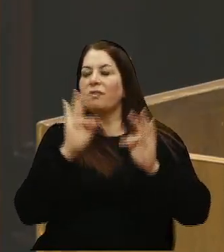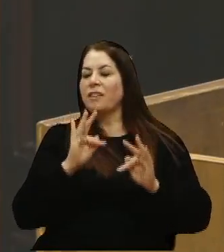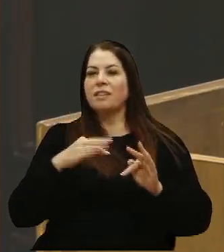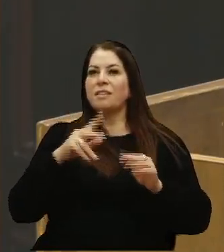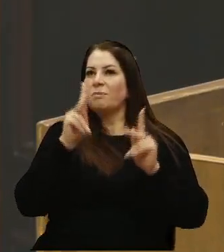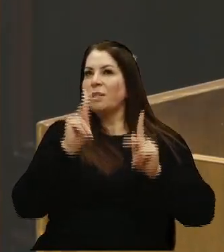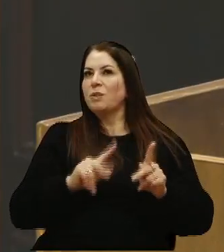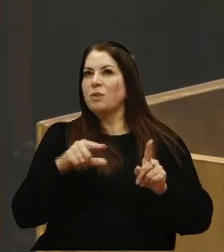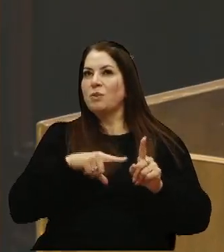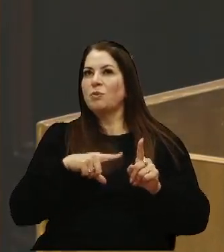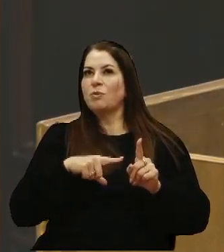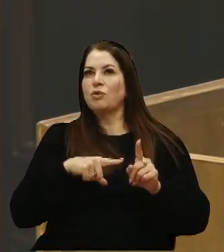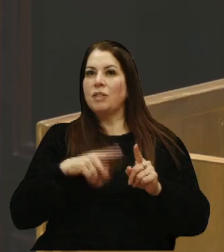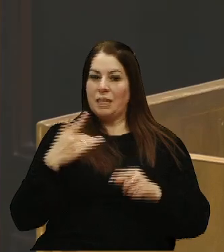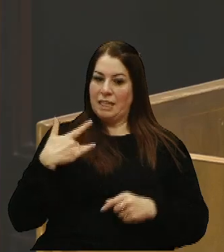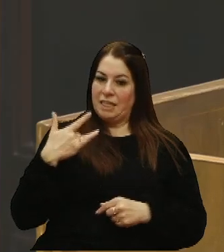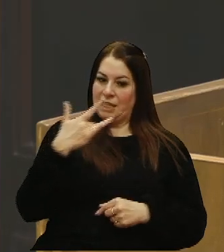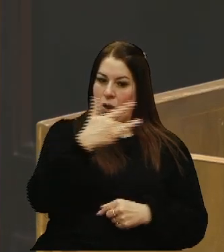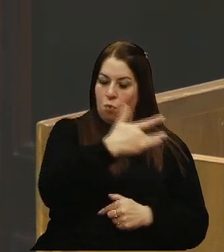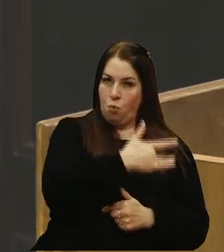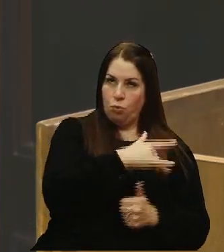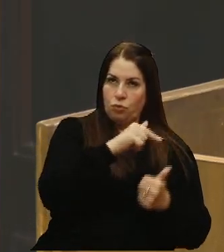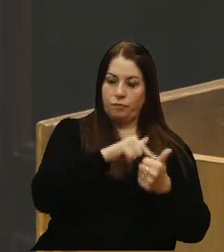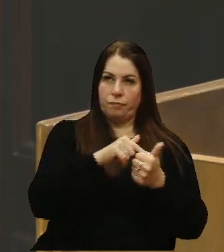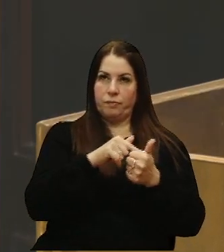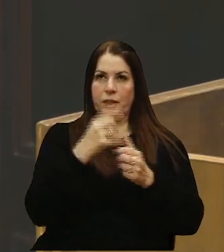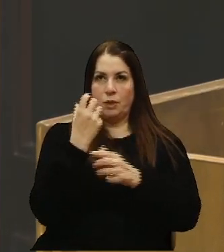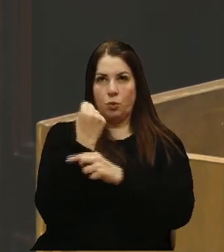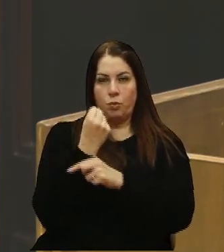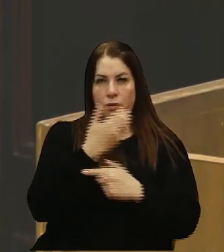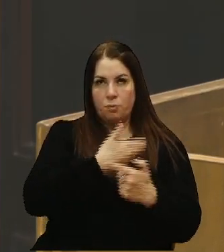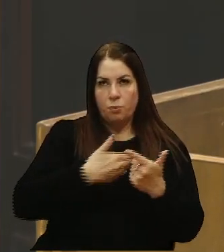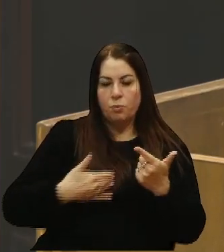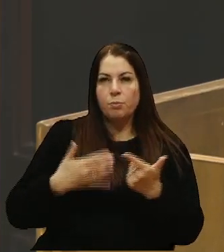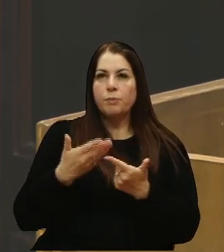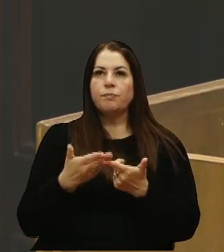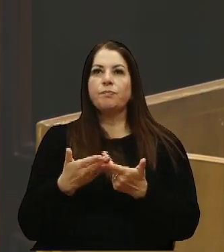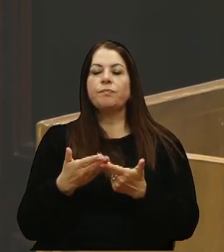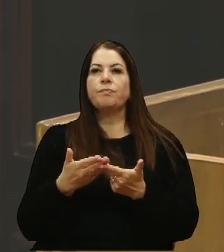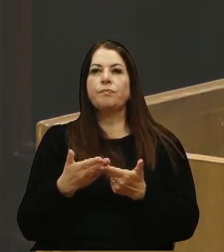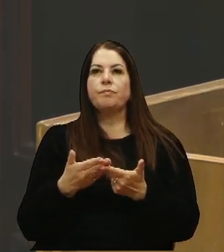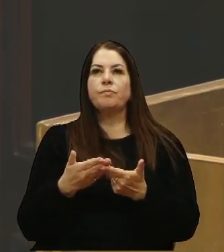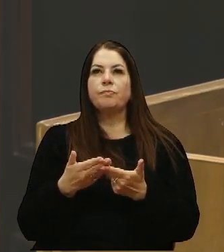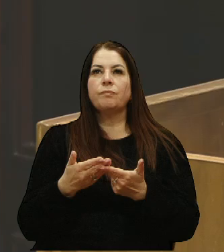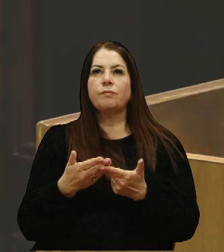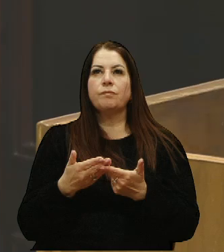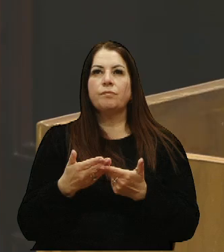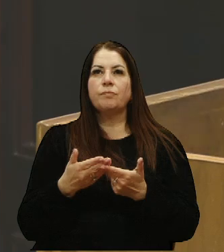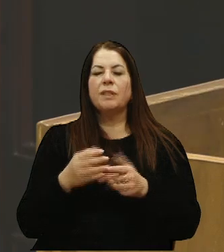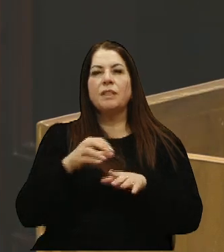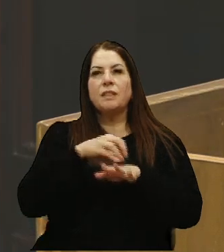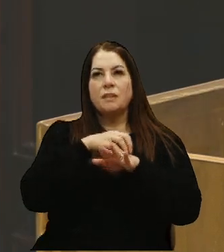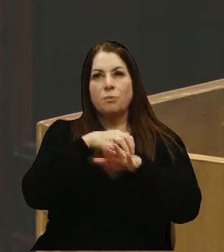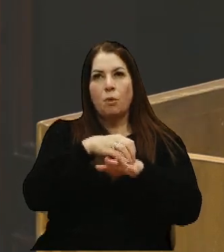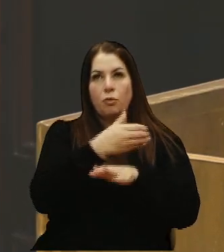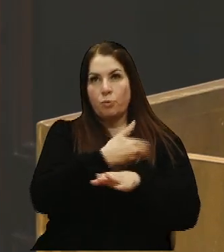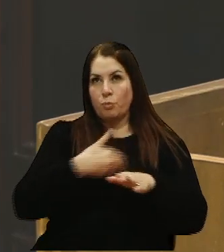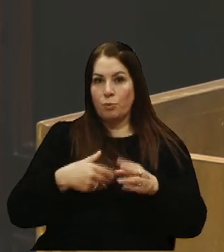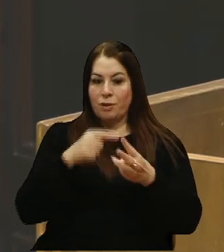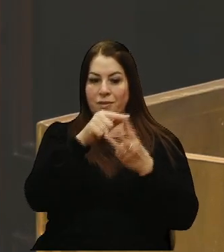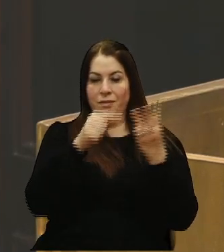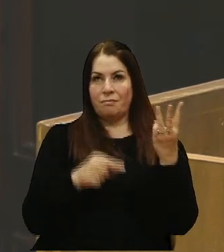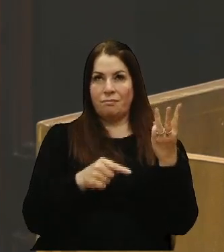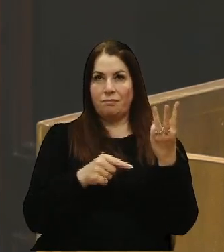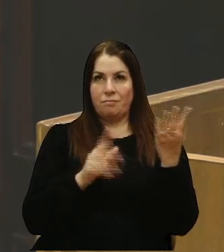estão saúde, segurança pública e transporte público. As